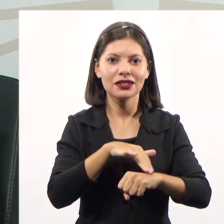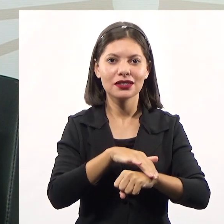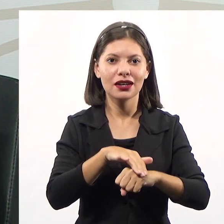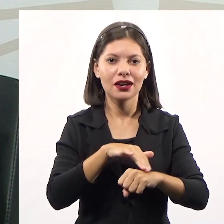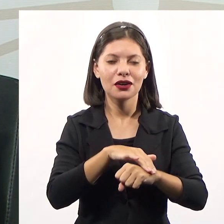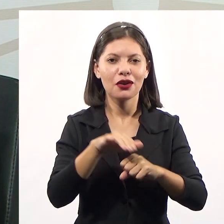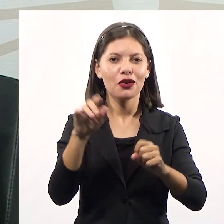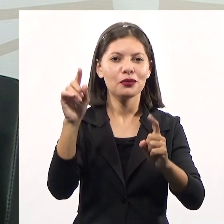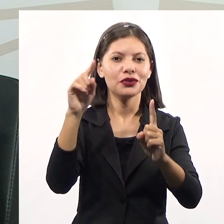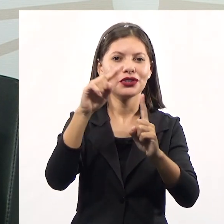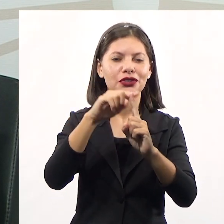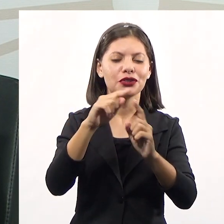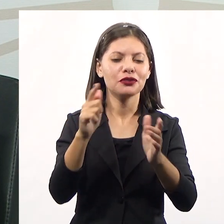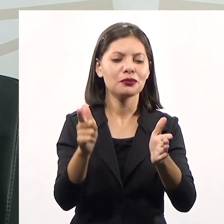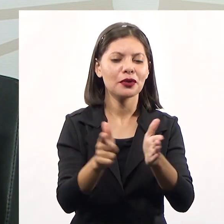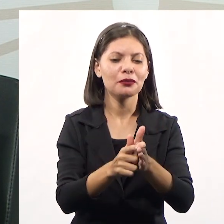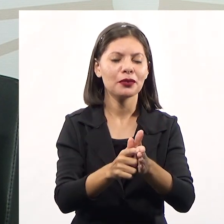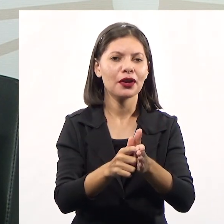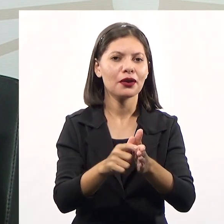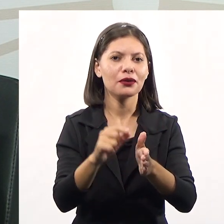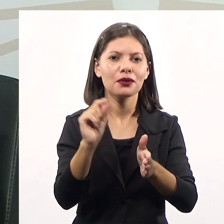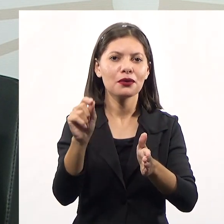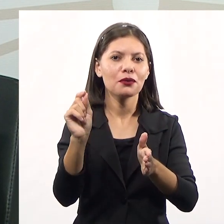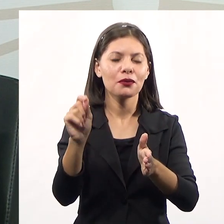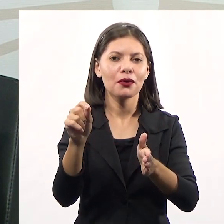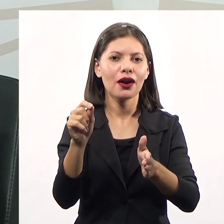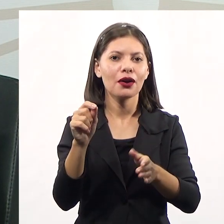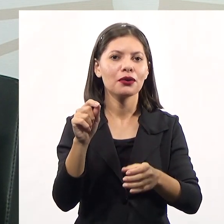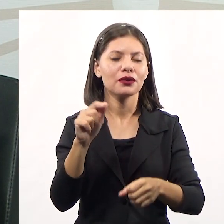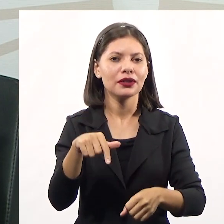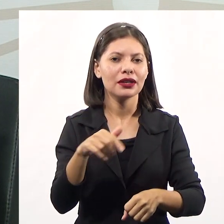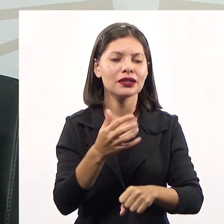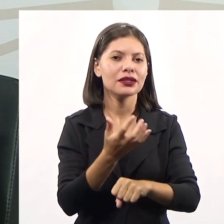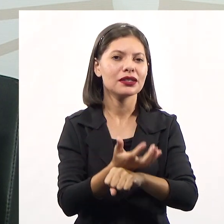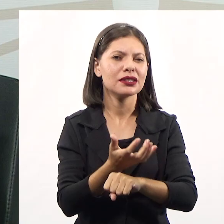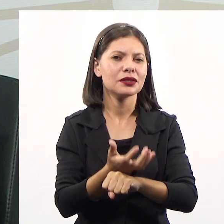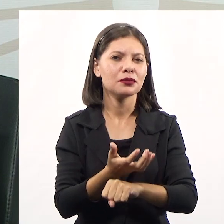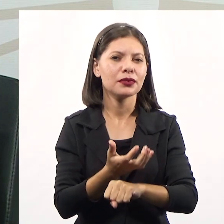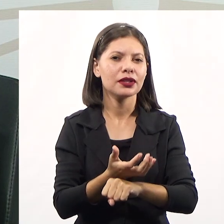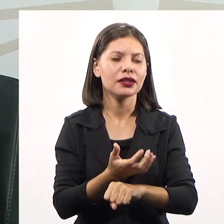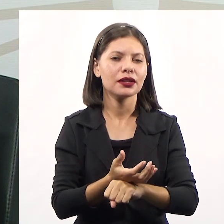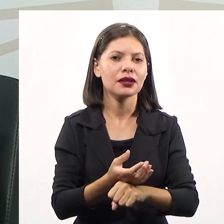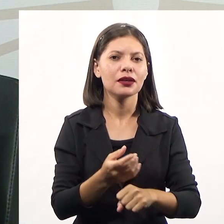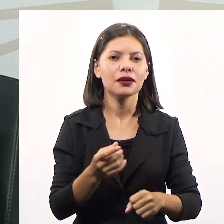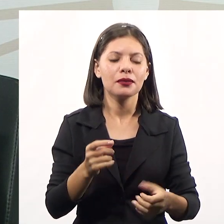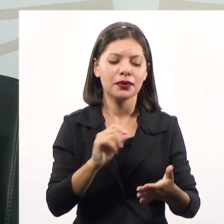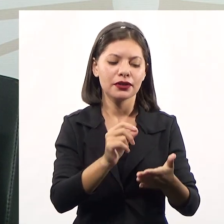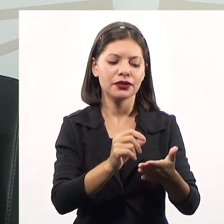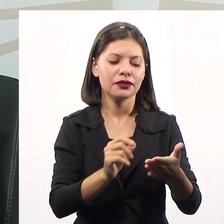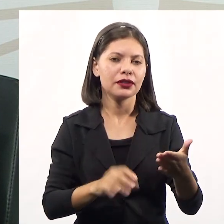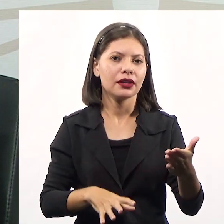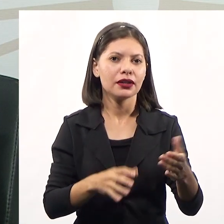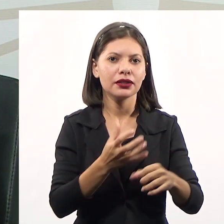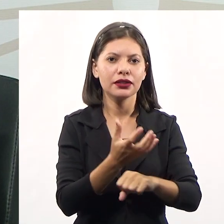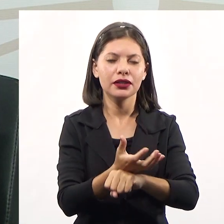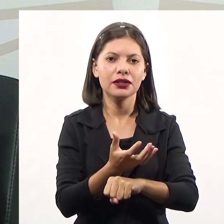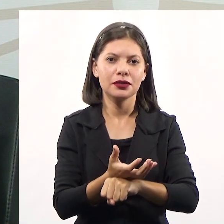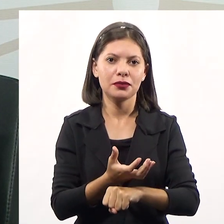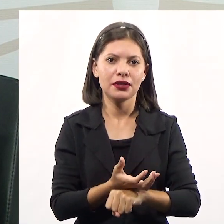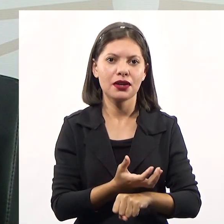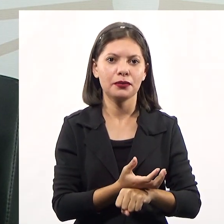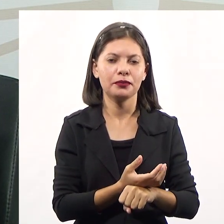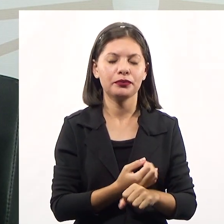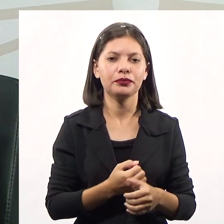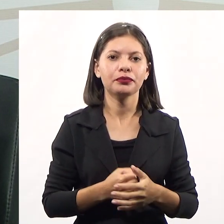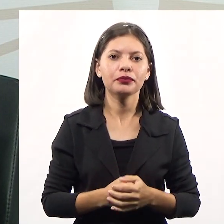é a função, qual é o papel e a importância dessas disciplinas para a nossa atividade interdisciplinar.